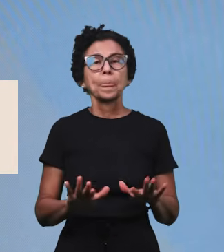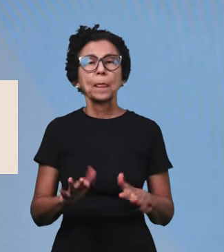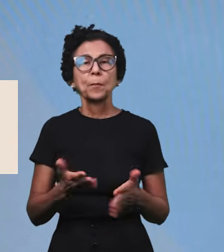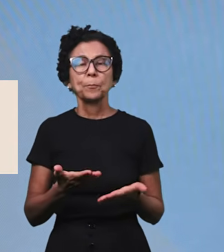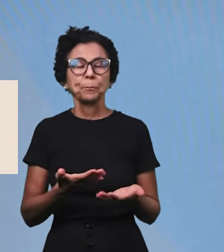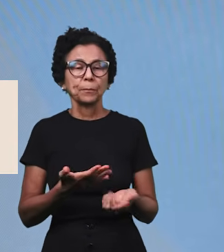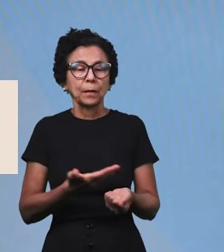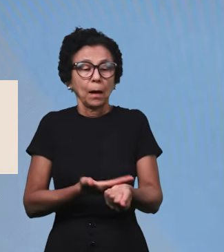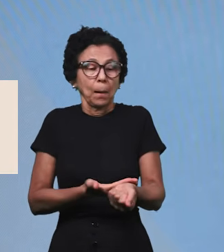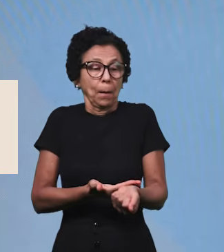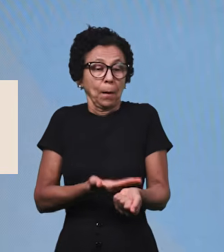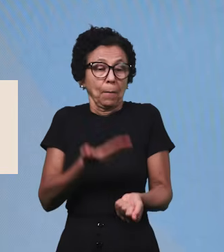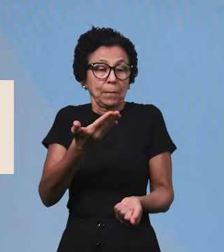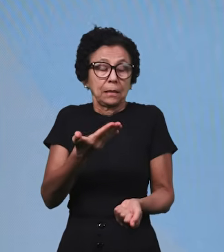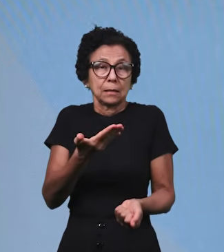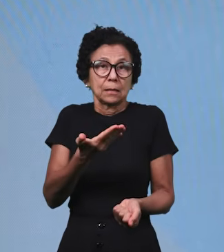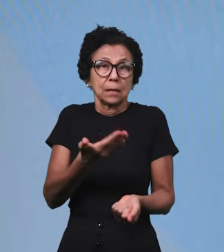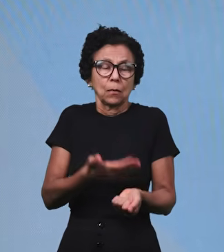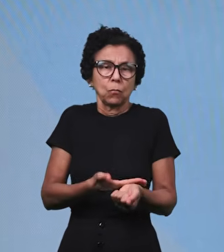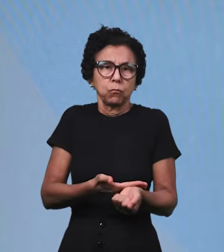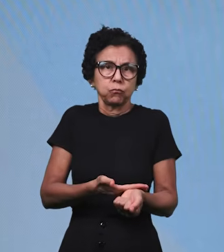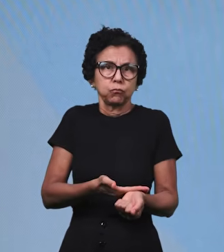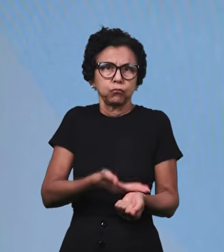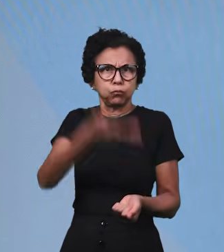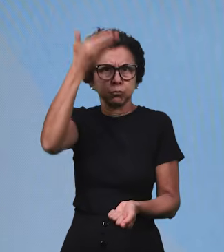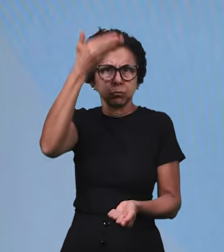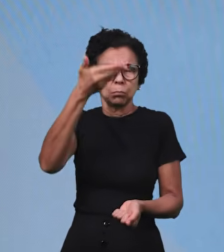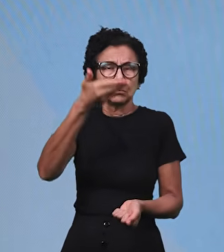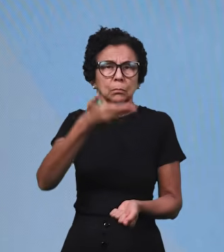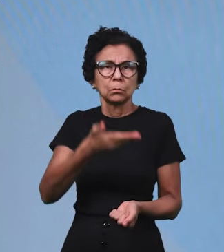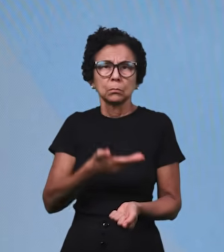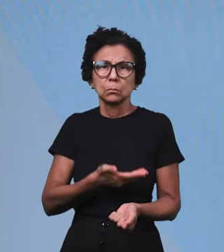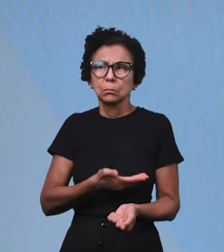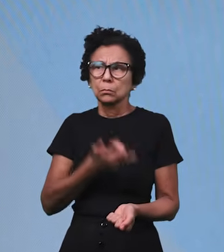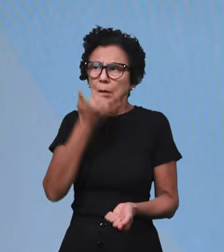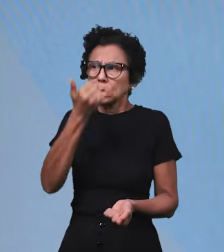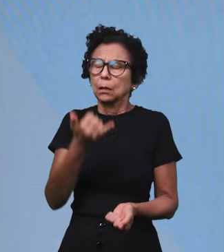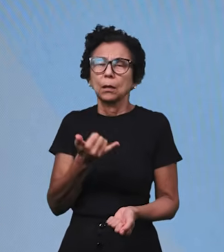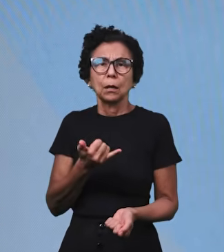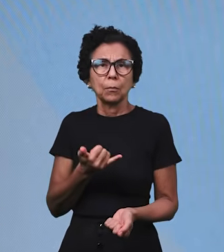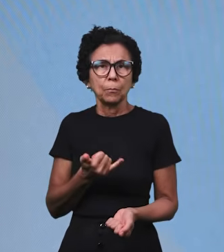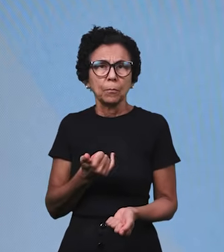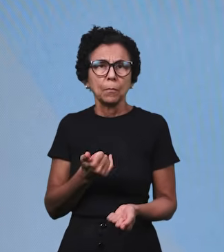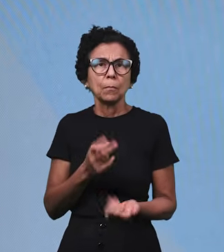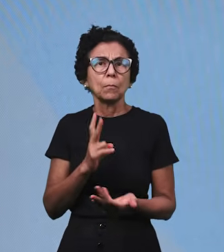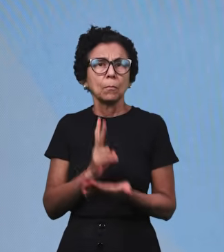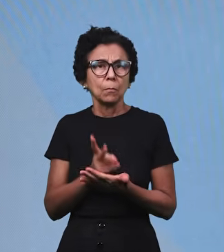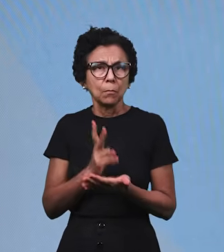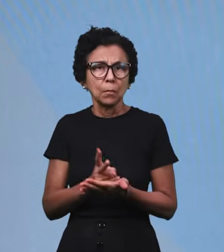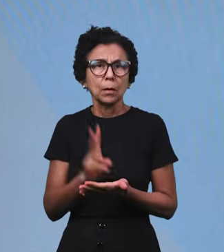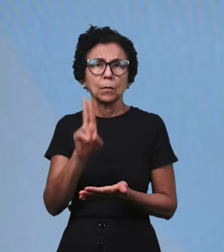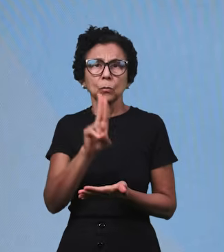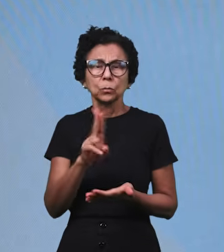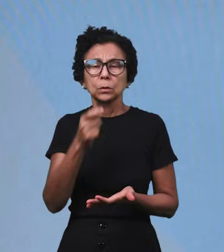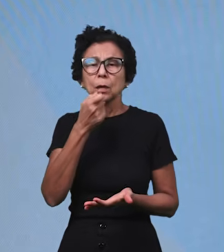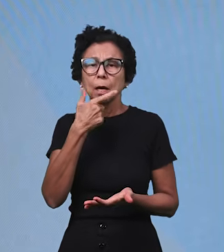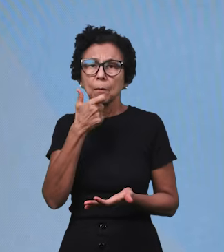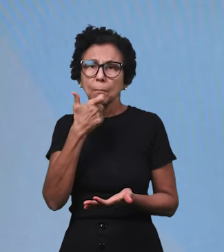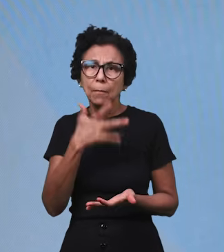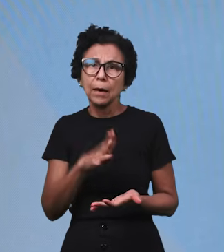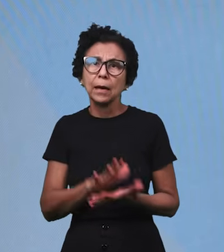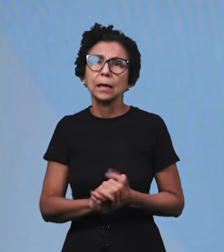da pressão, a pressão começa a aumentar assim disparadamente, mesmo com o uso correto de medicamentos.